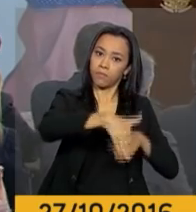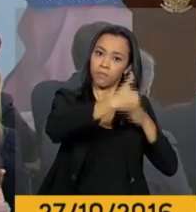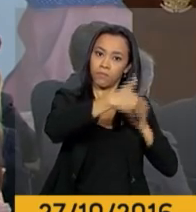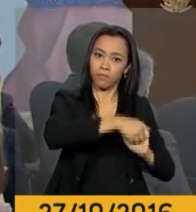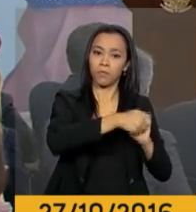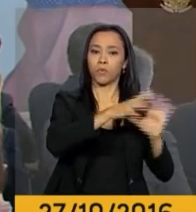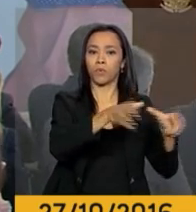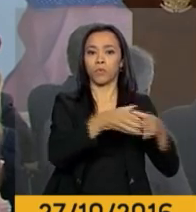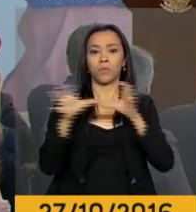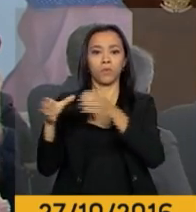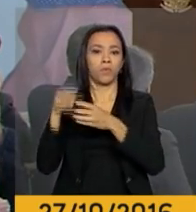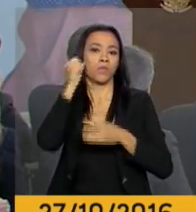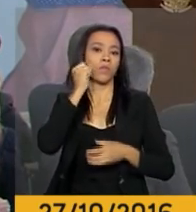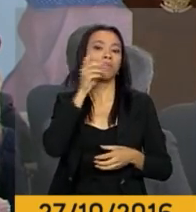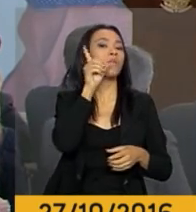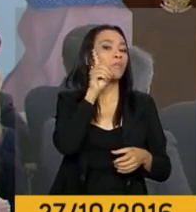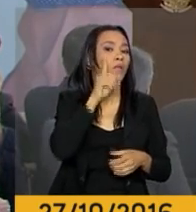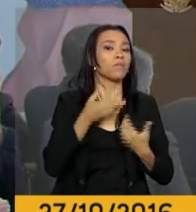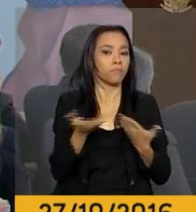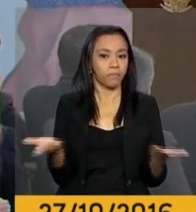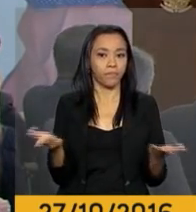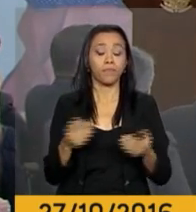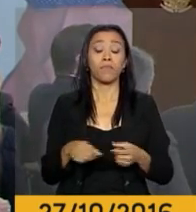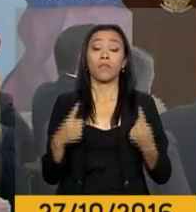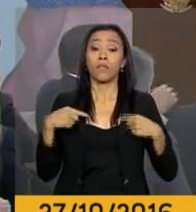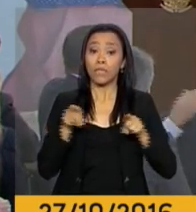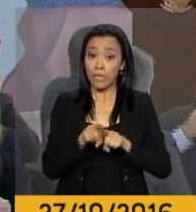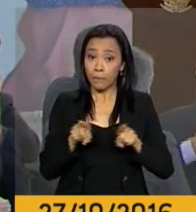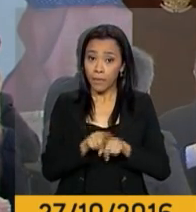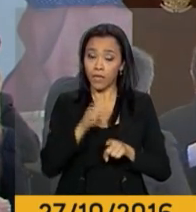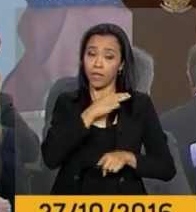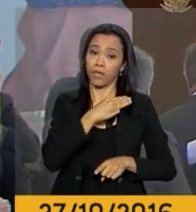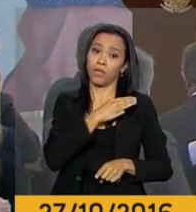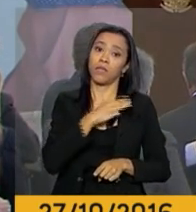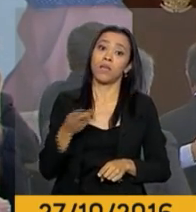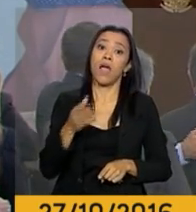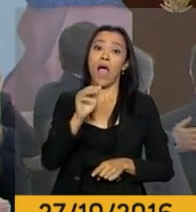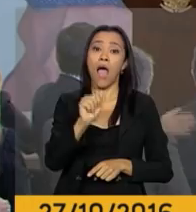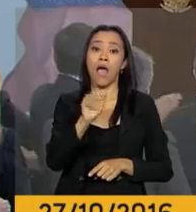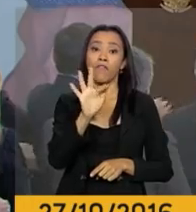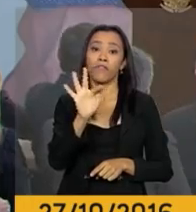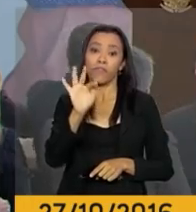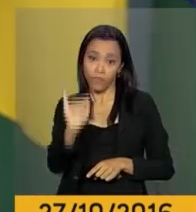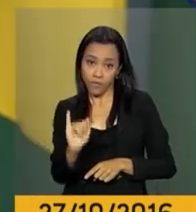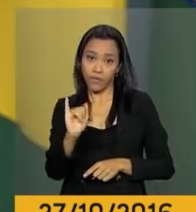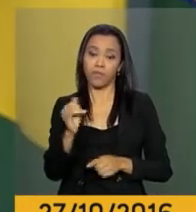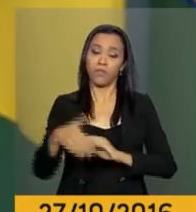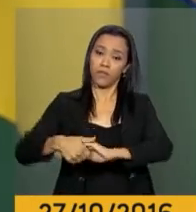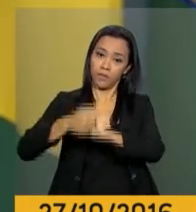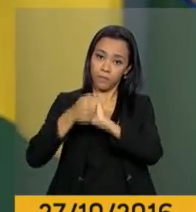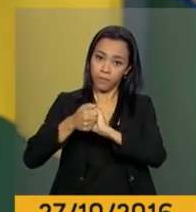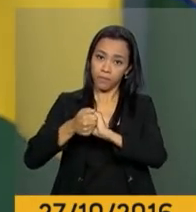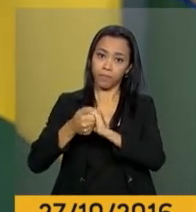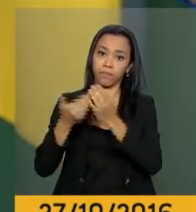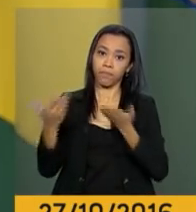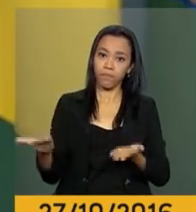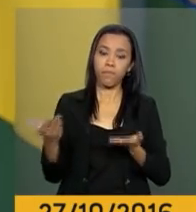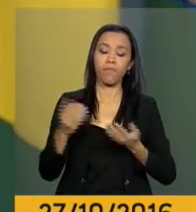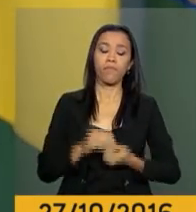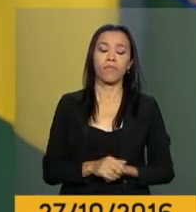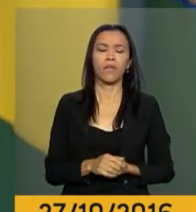saudar também o nosso ministro Meirelles, o nosso querido Afif Domingos, e dizer que,